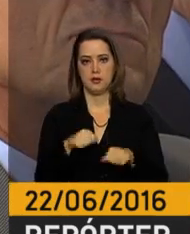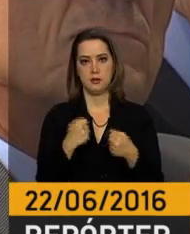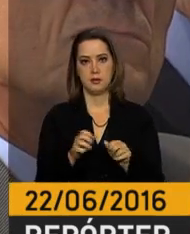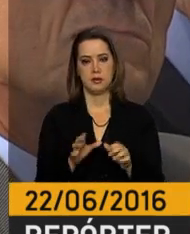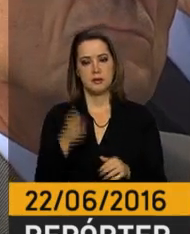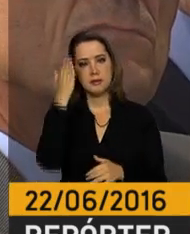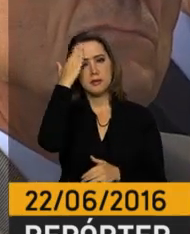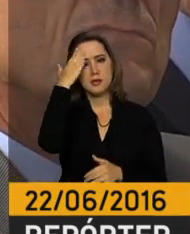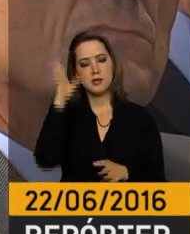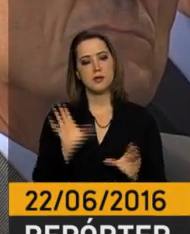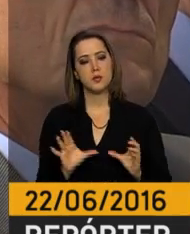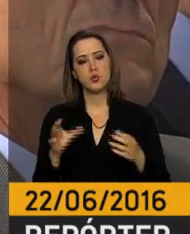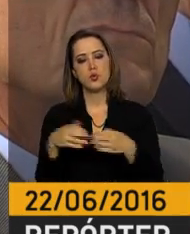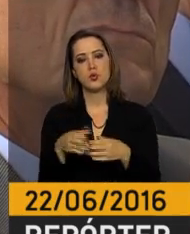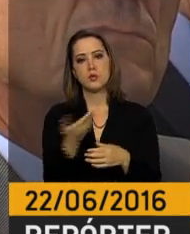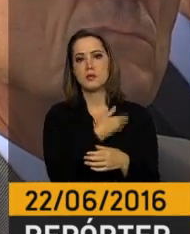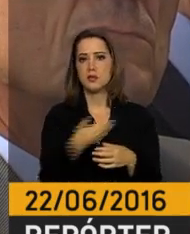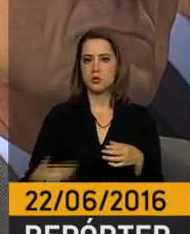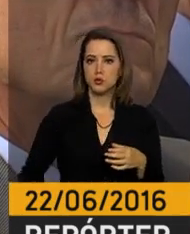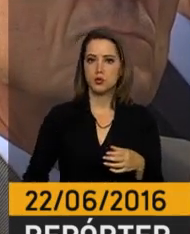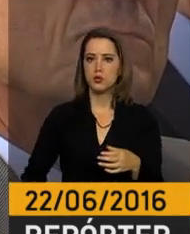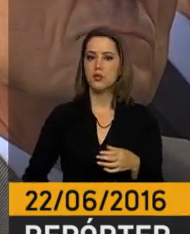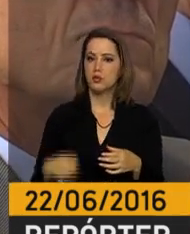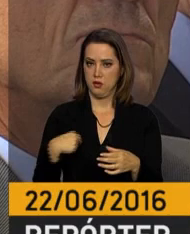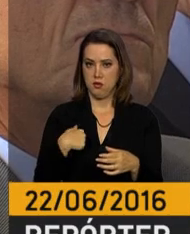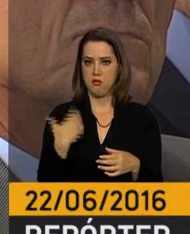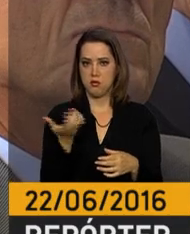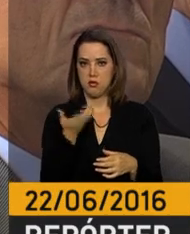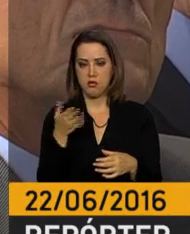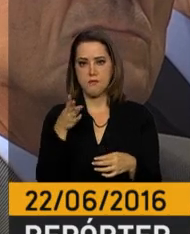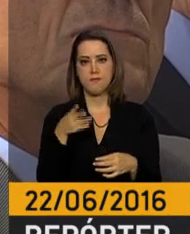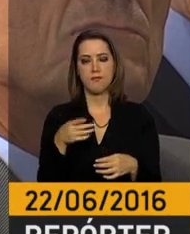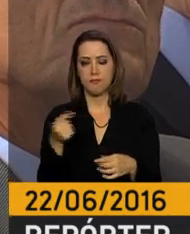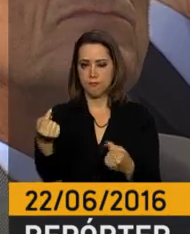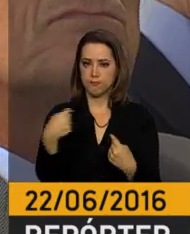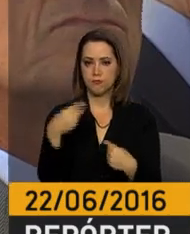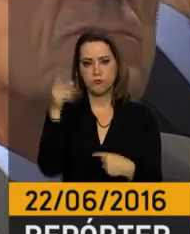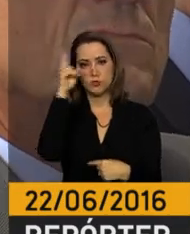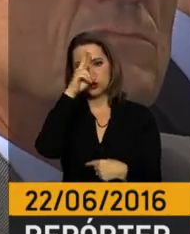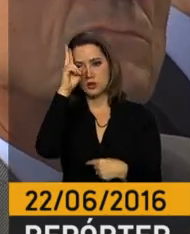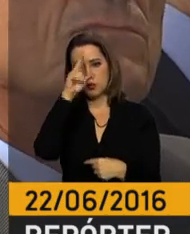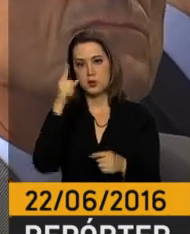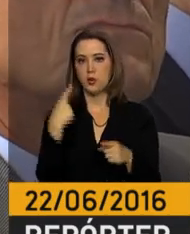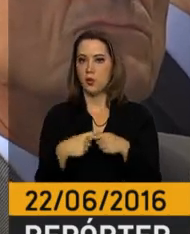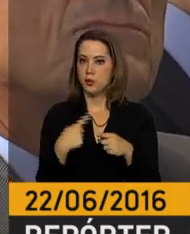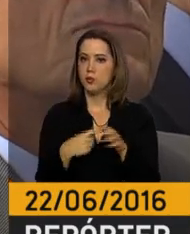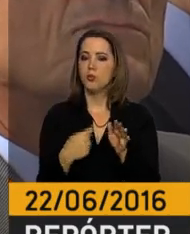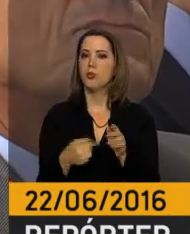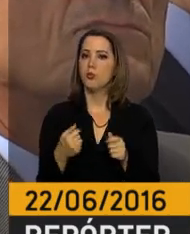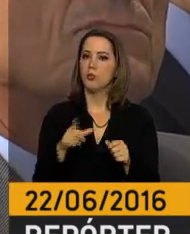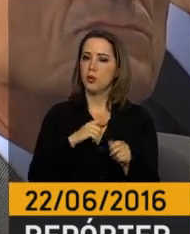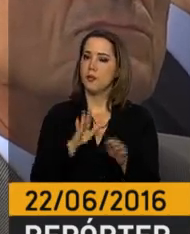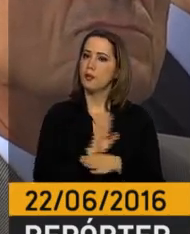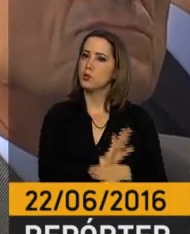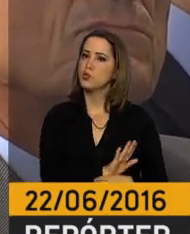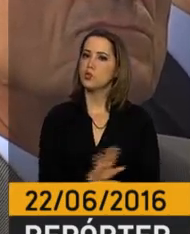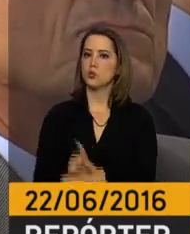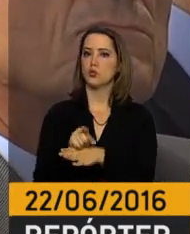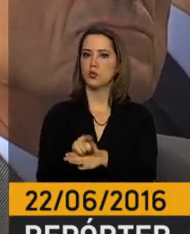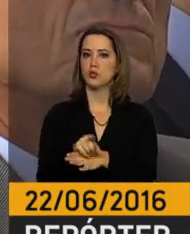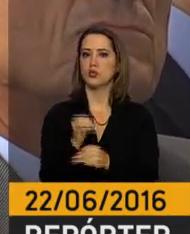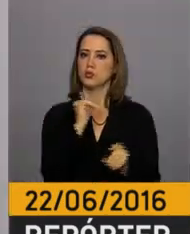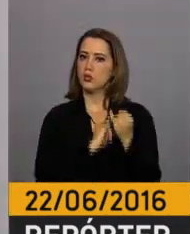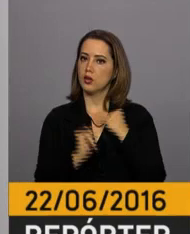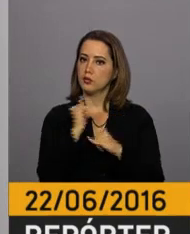aí gostaríamos de ser lembrados porque a contribuição estatística geocientíficos próximos anos e